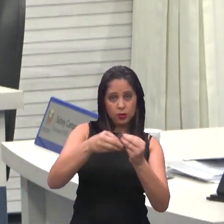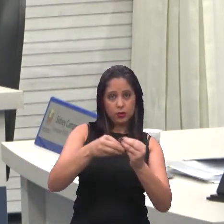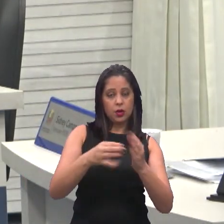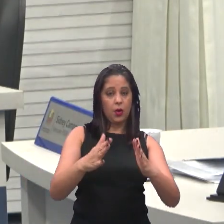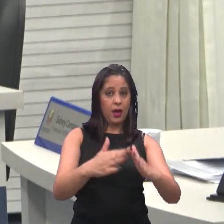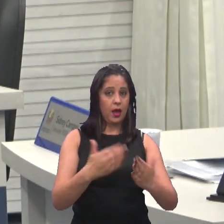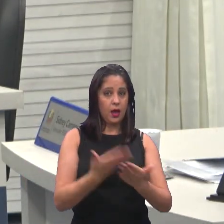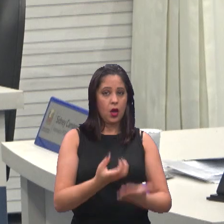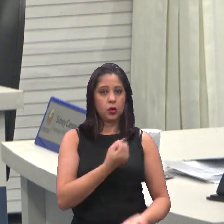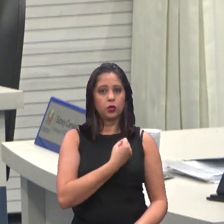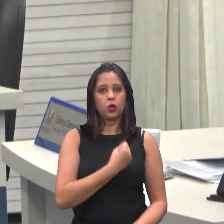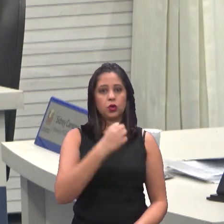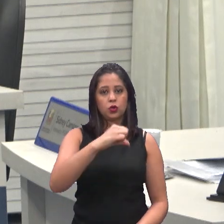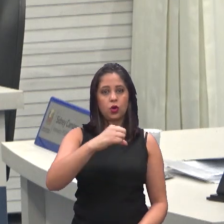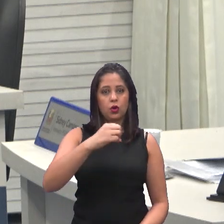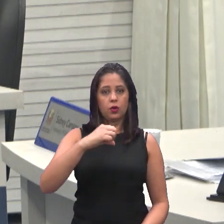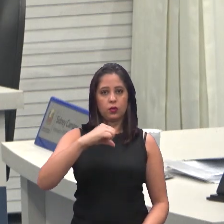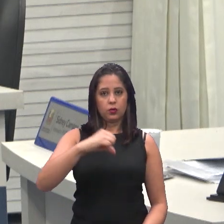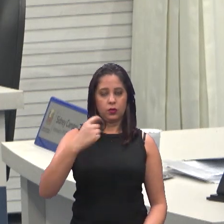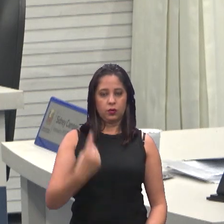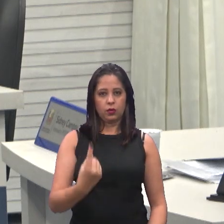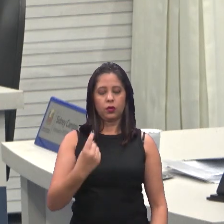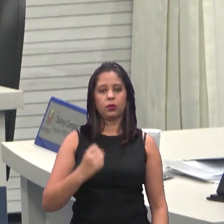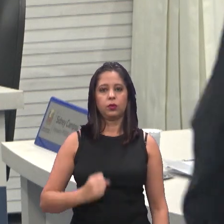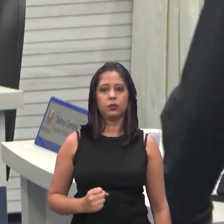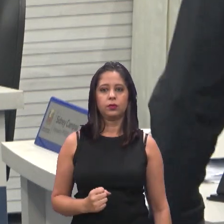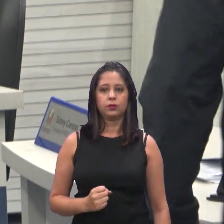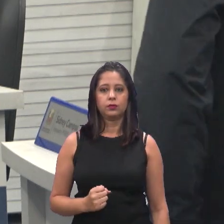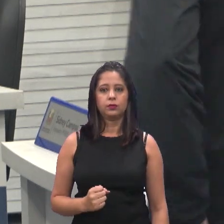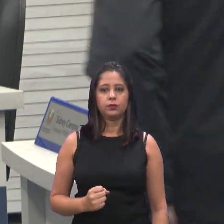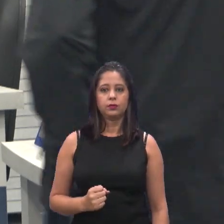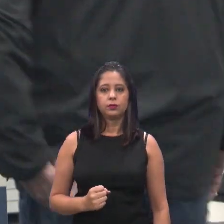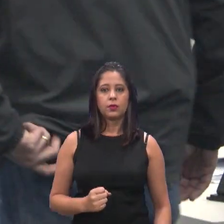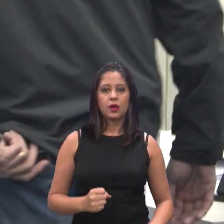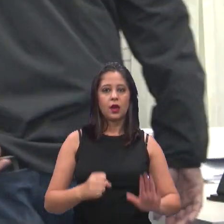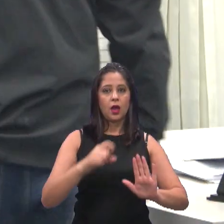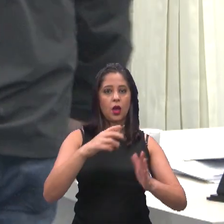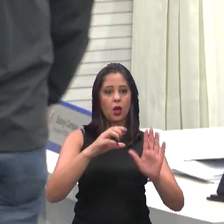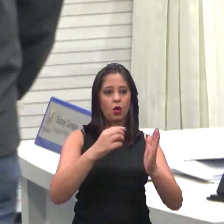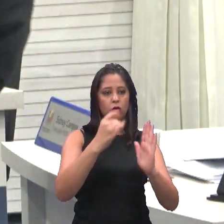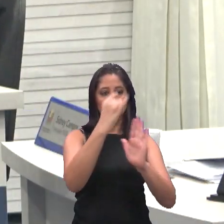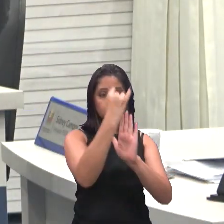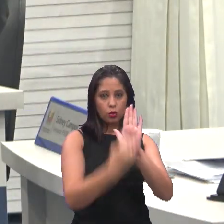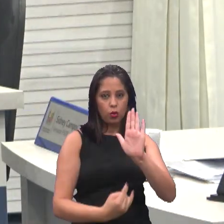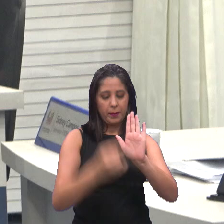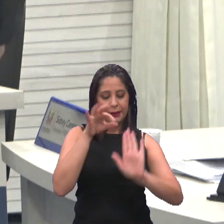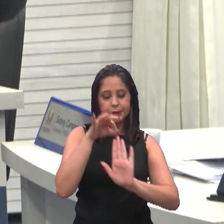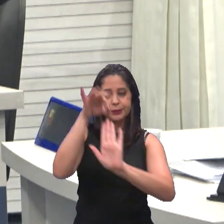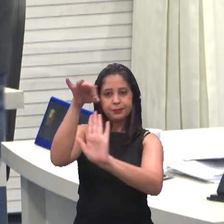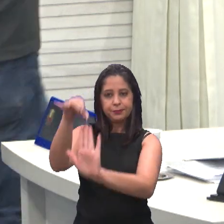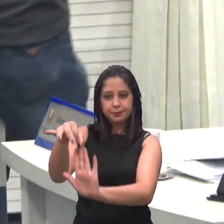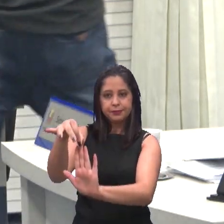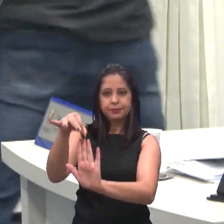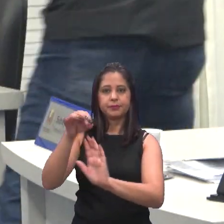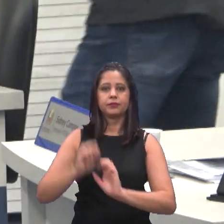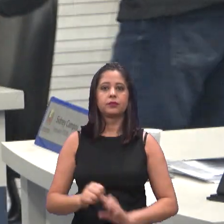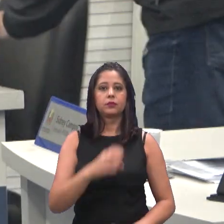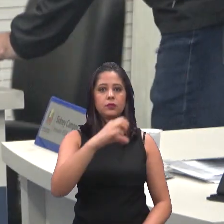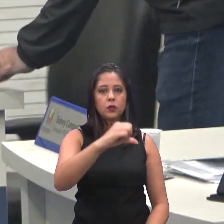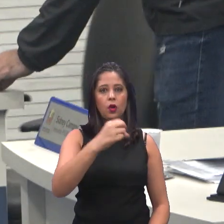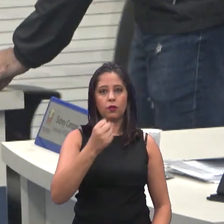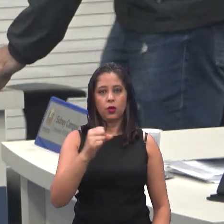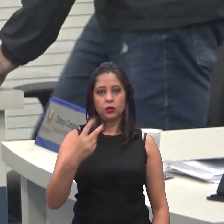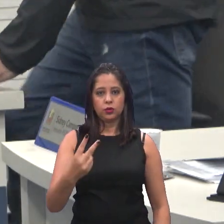requerimento número 991 e destaques dos seguintes documentos, senhor presidente.